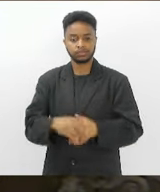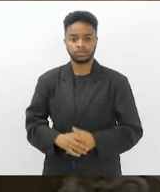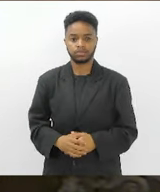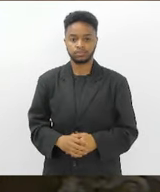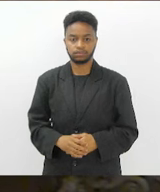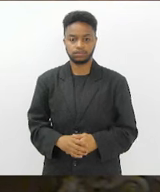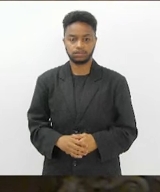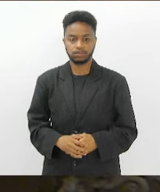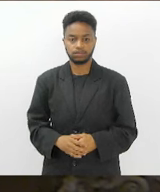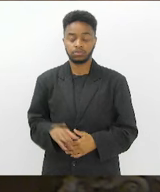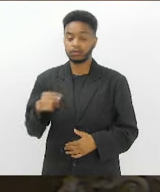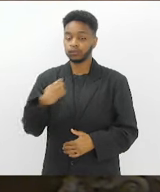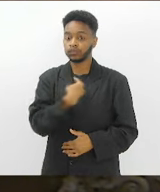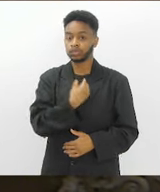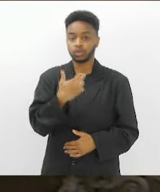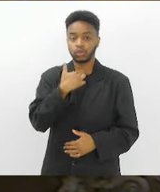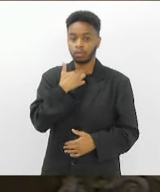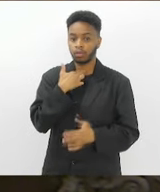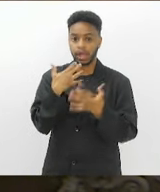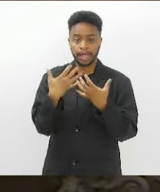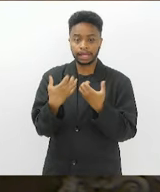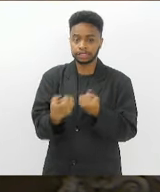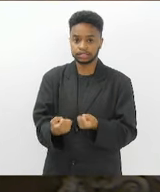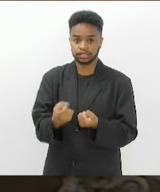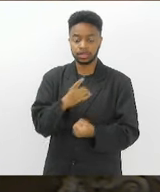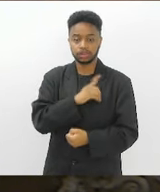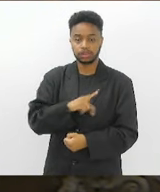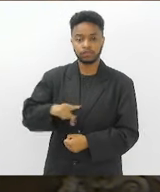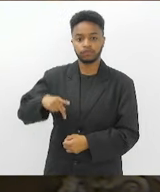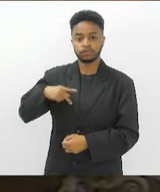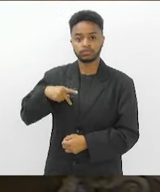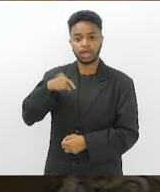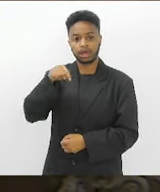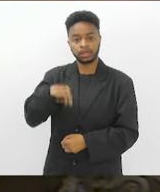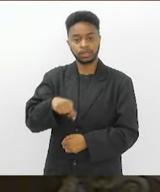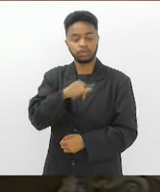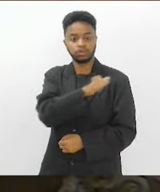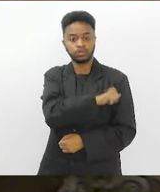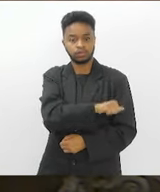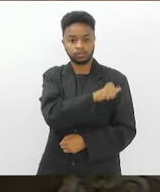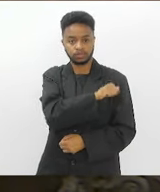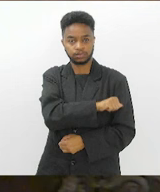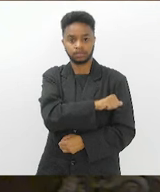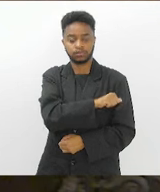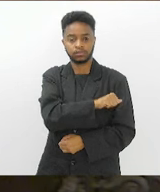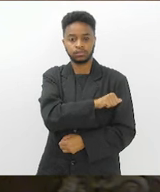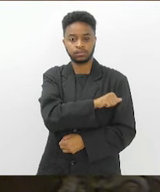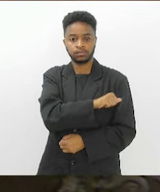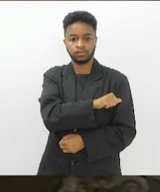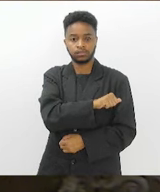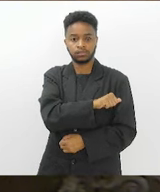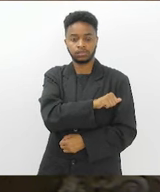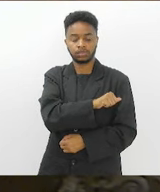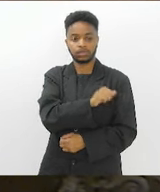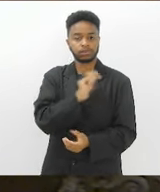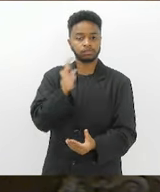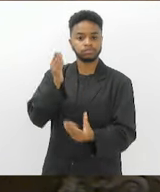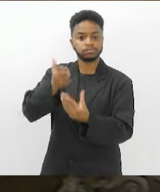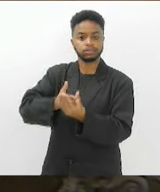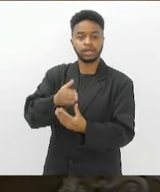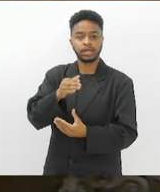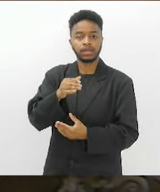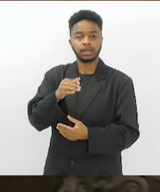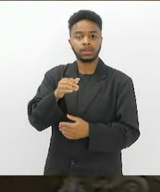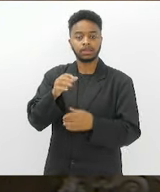Não podemos aceitar que uma defensoria pública de um Estado como o Rio de Janeiro peticione ao STF em papel